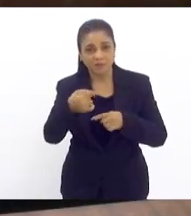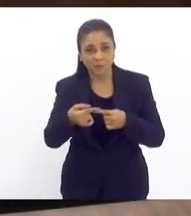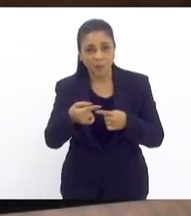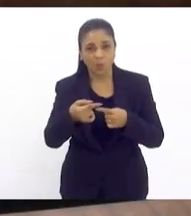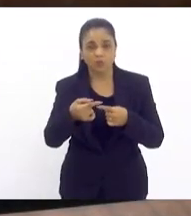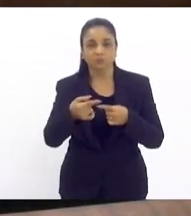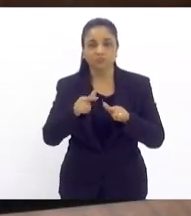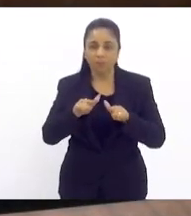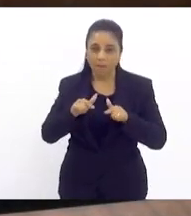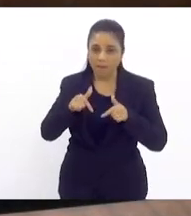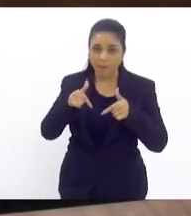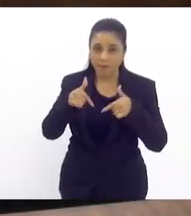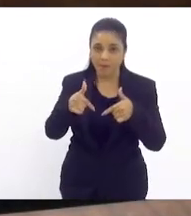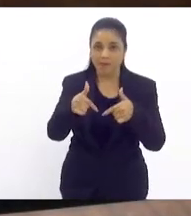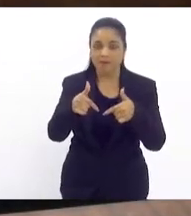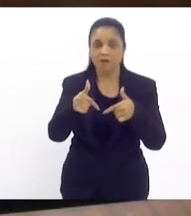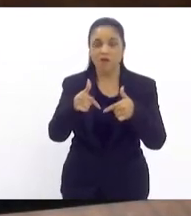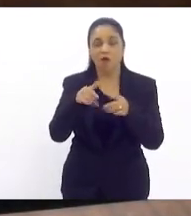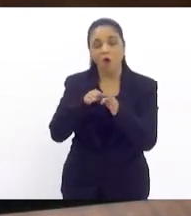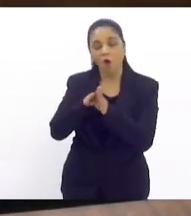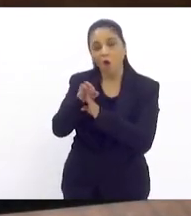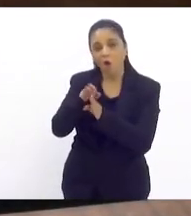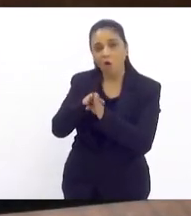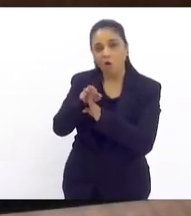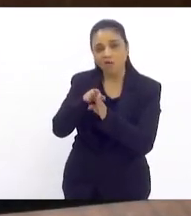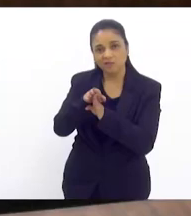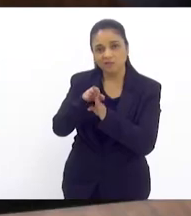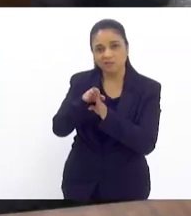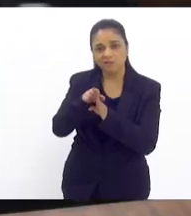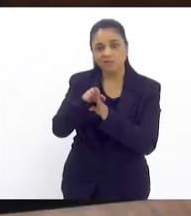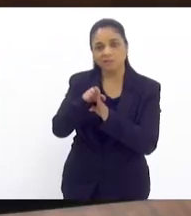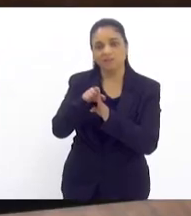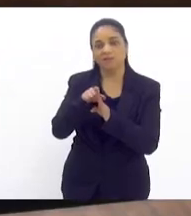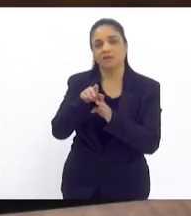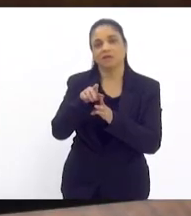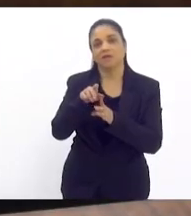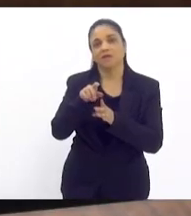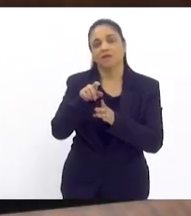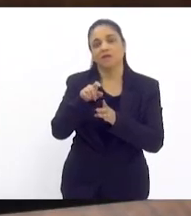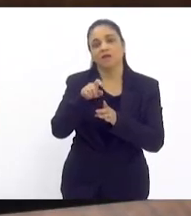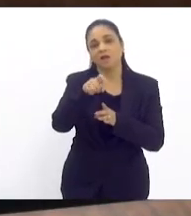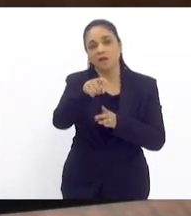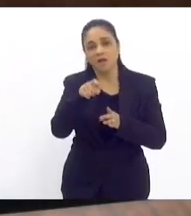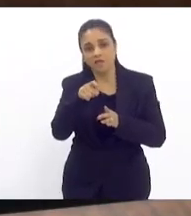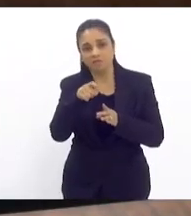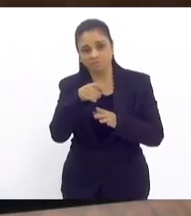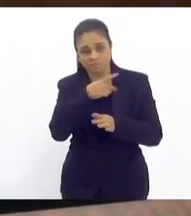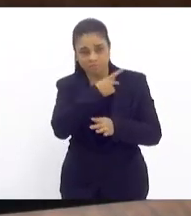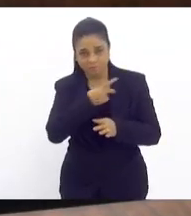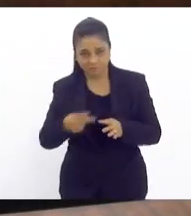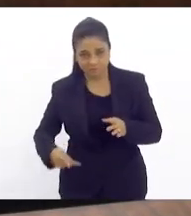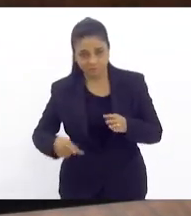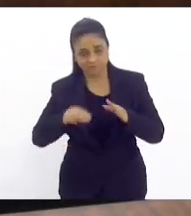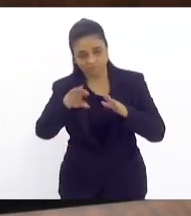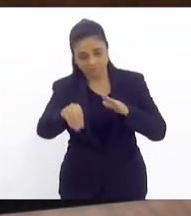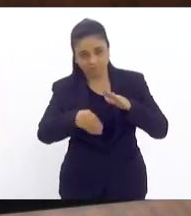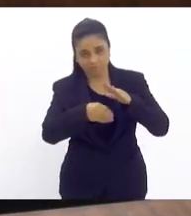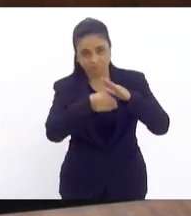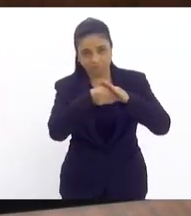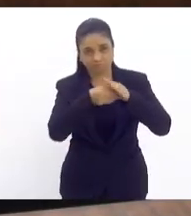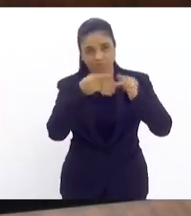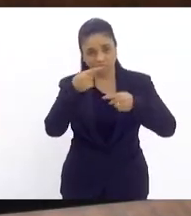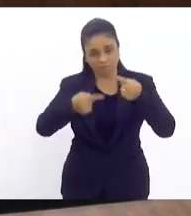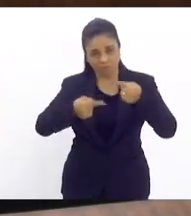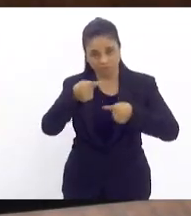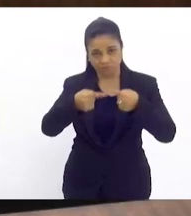por então orientação da antiga presidente da casa foi estabelecida uma Emenda uma discussão para que